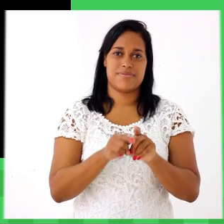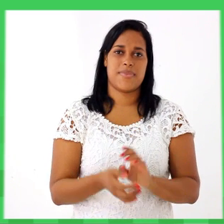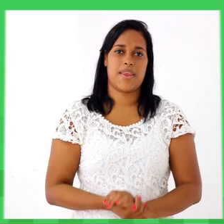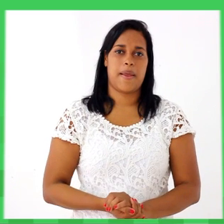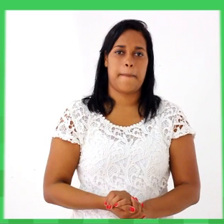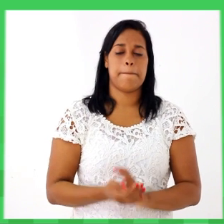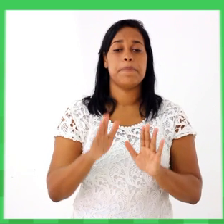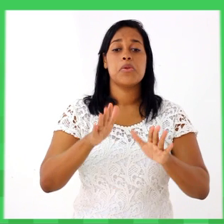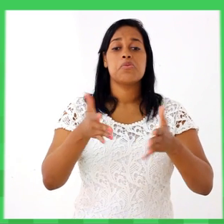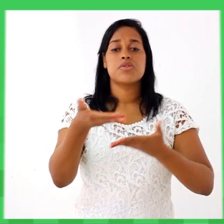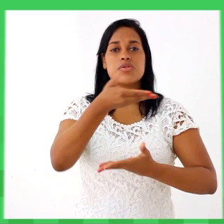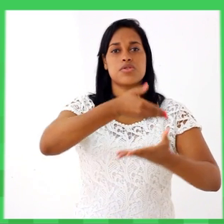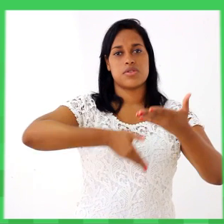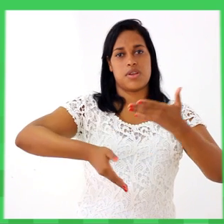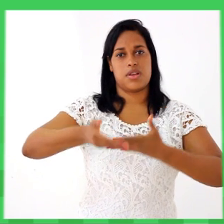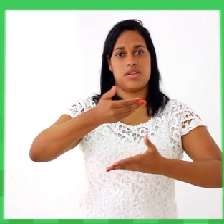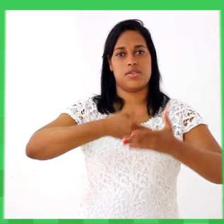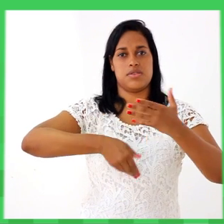Quais são os relacionamentos